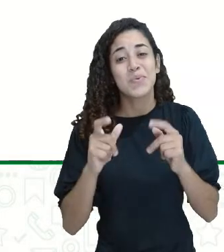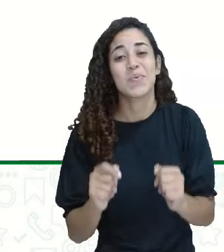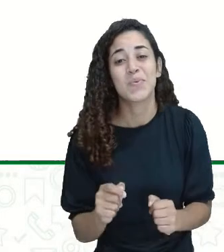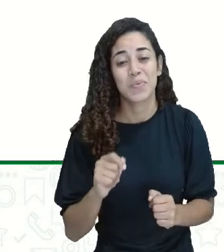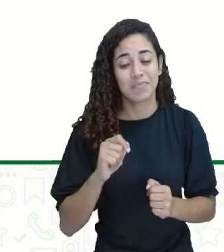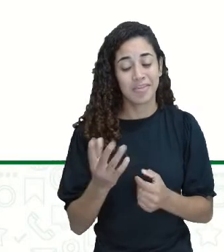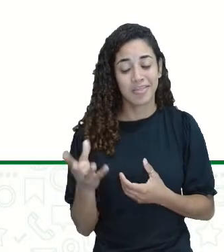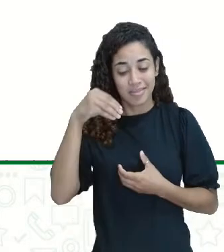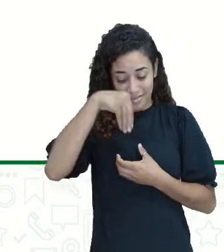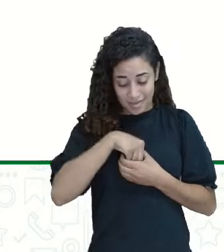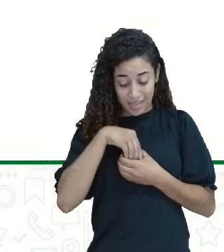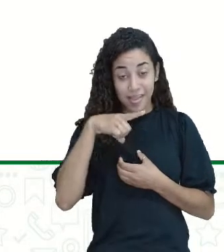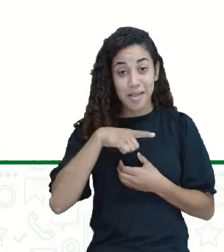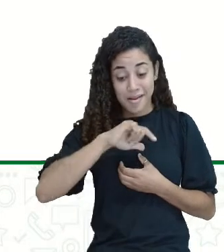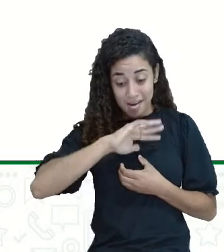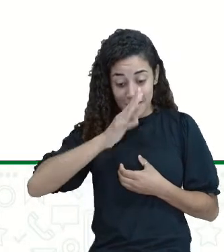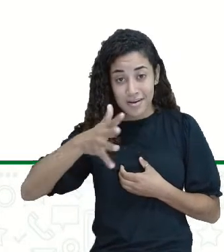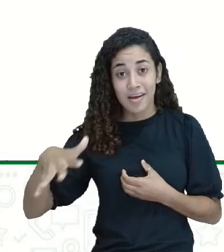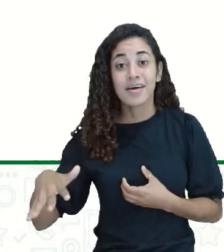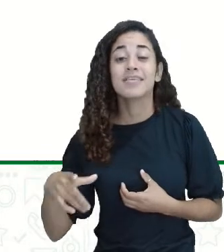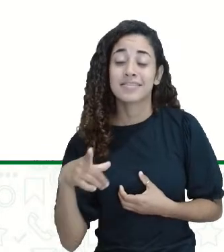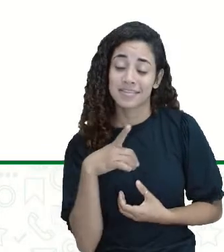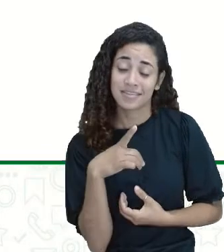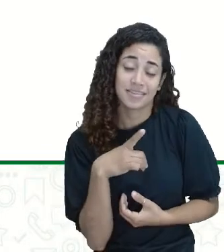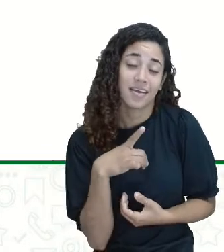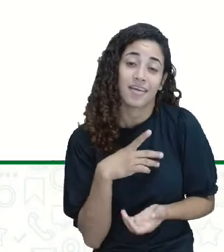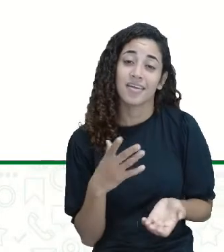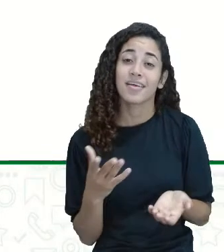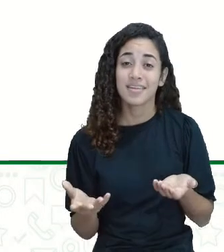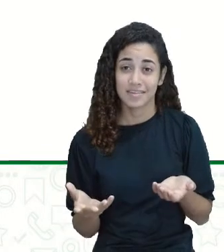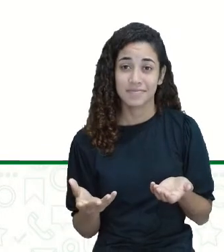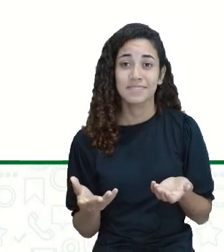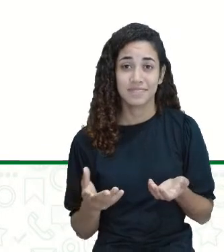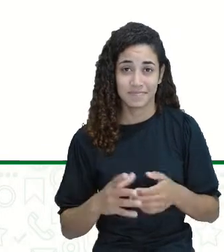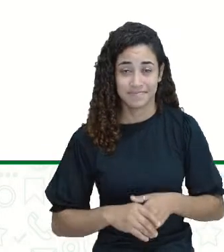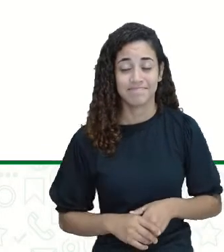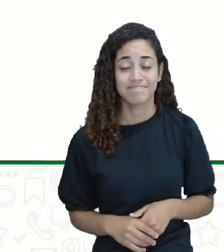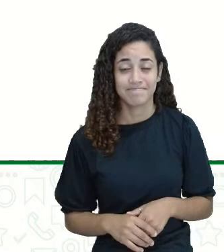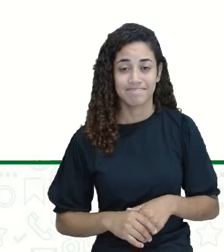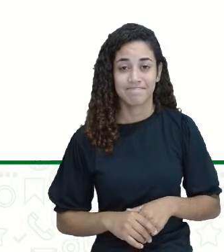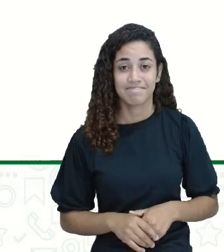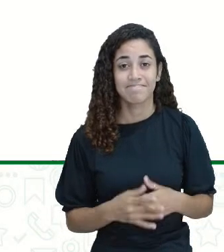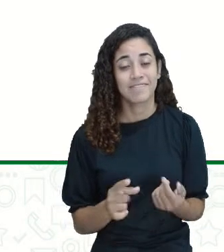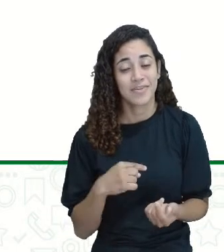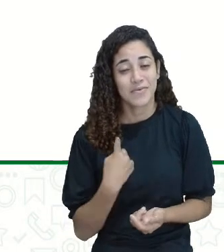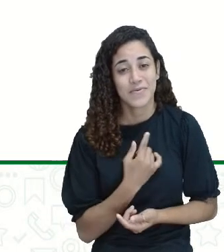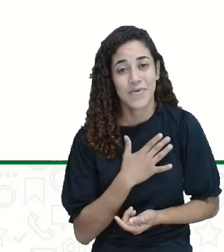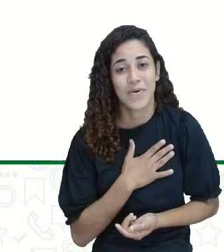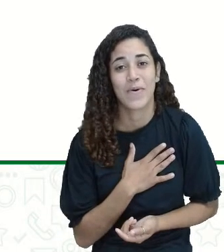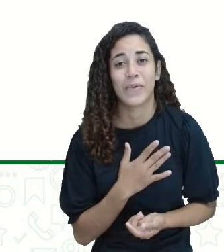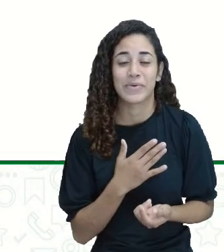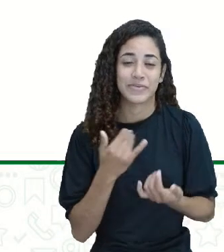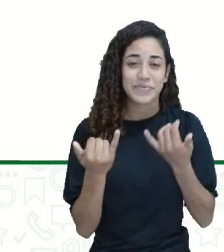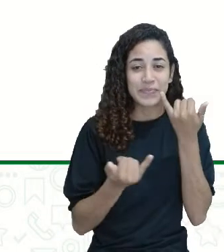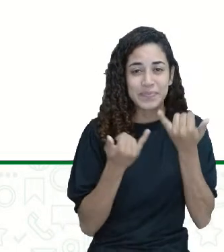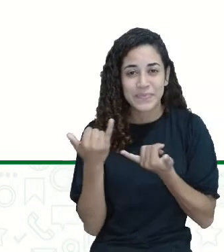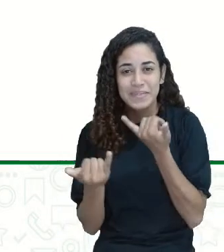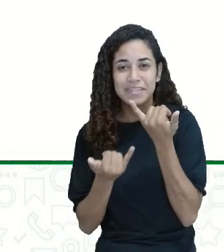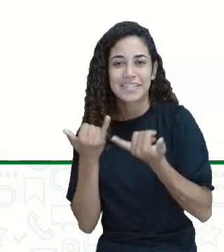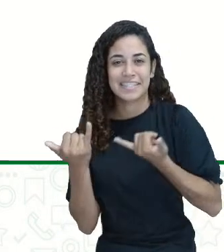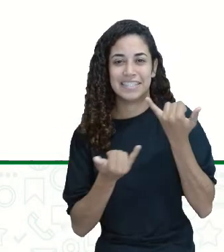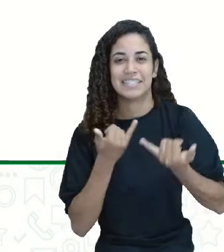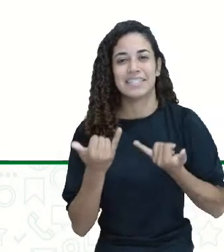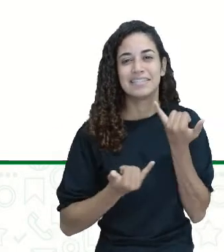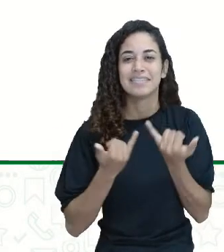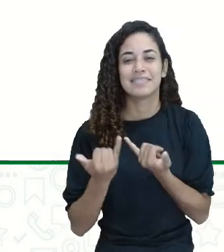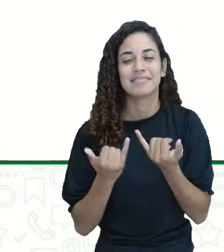dentro, não é isso? A gente sempre tem uma criança dentro da gente, né? A gente gosta de algumas brincadeiras,